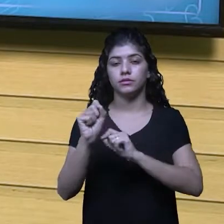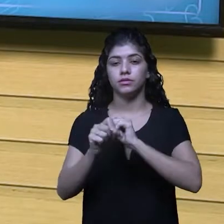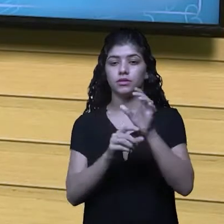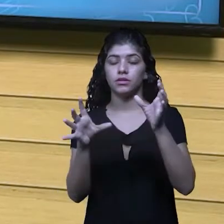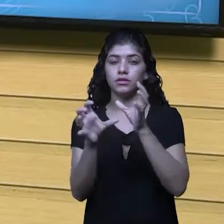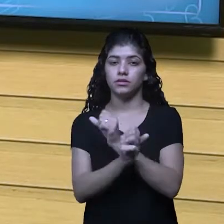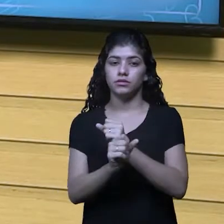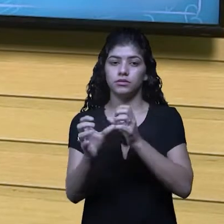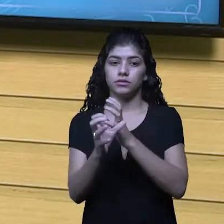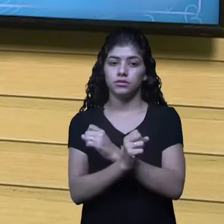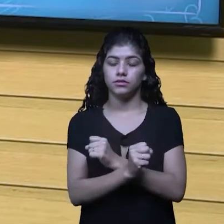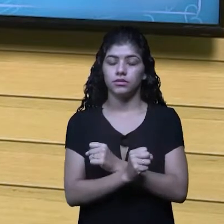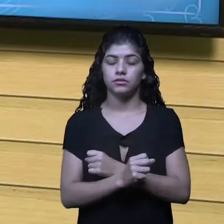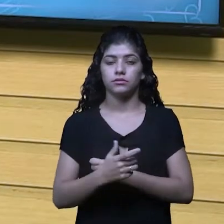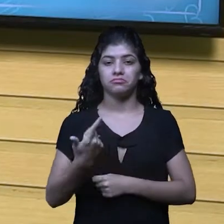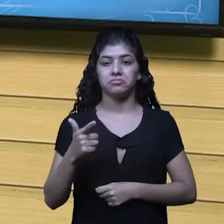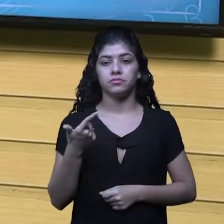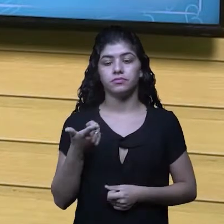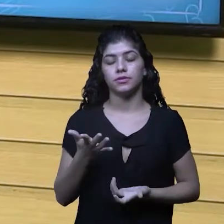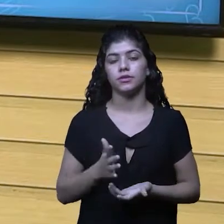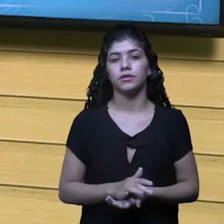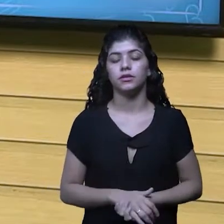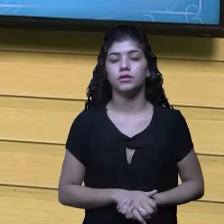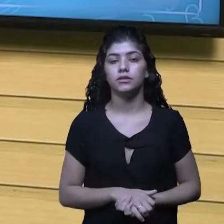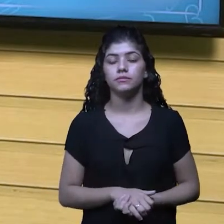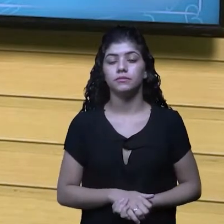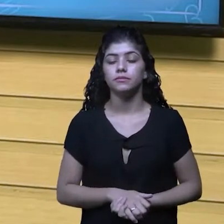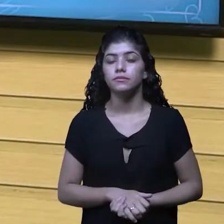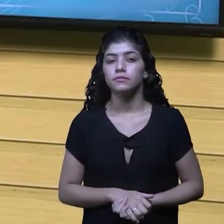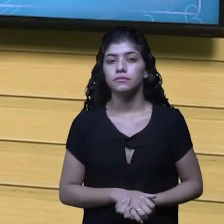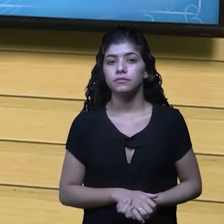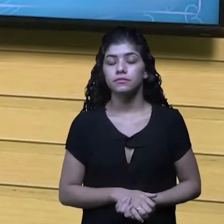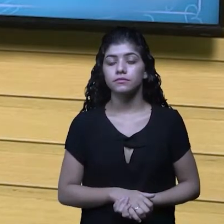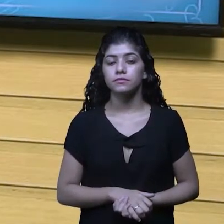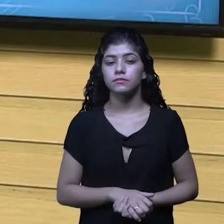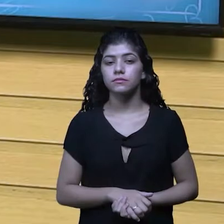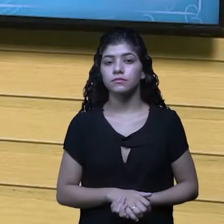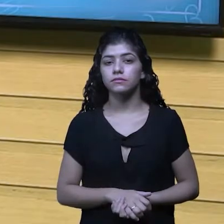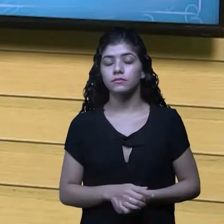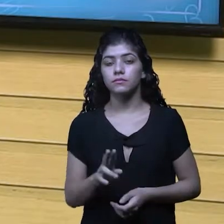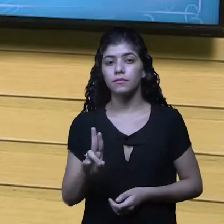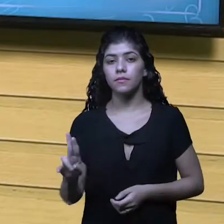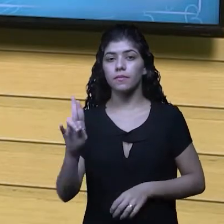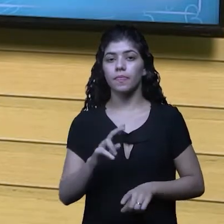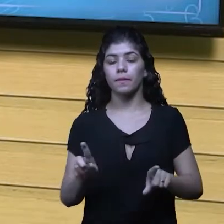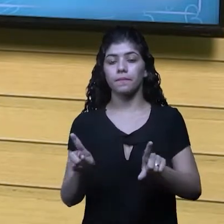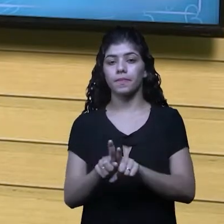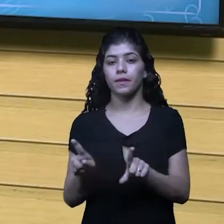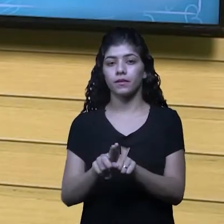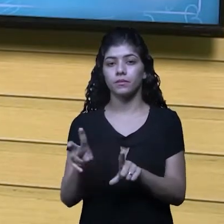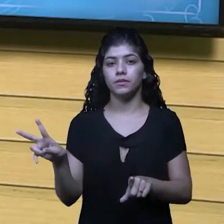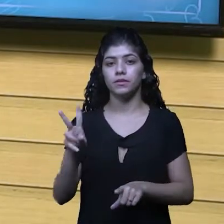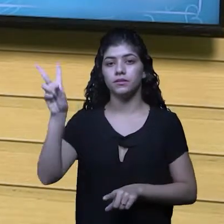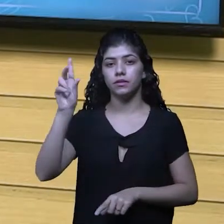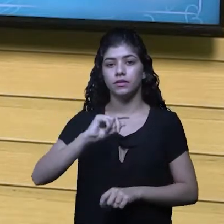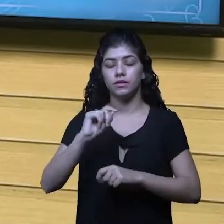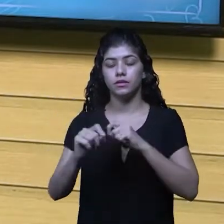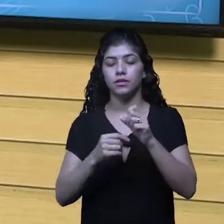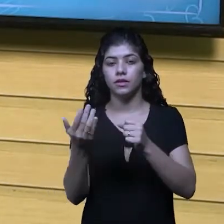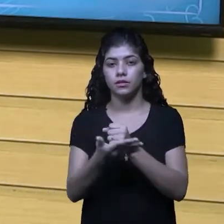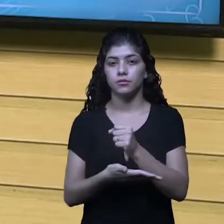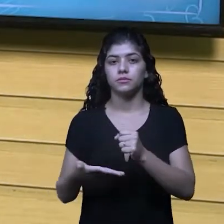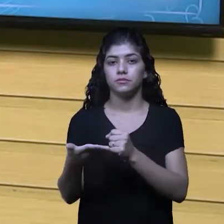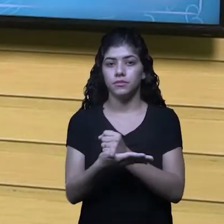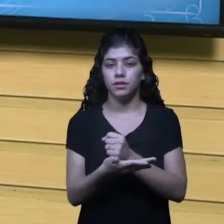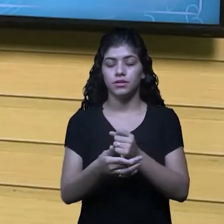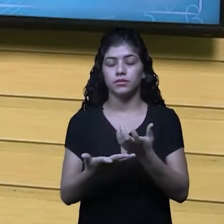esse cálculo dessa incerteza, para daí sim a gente utilizar este valor como base para